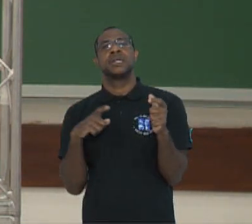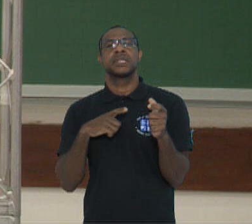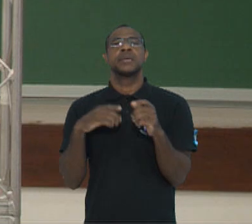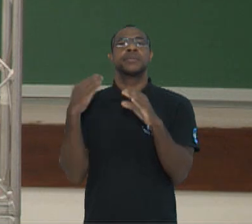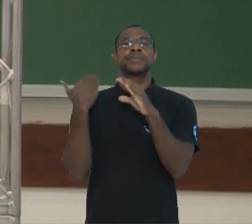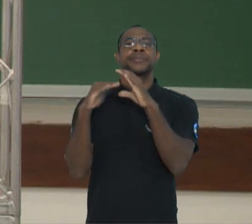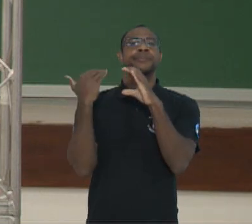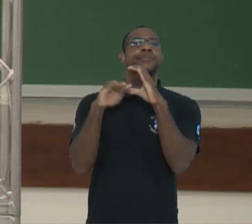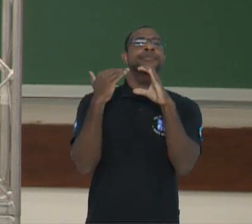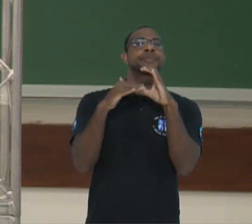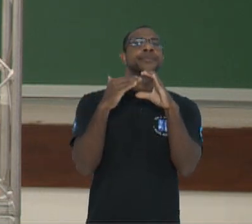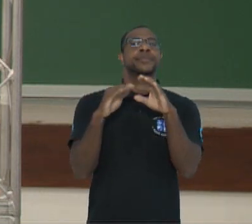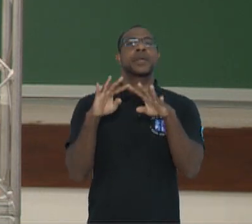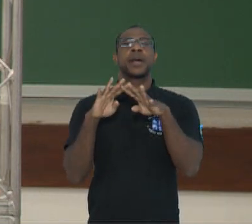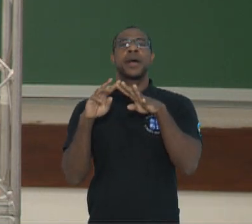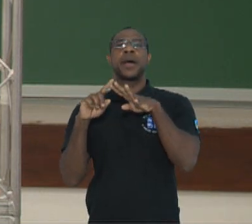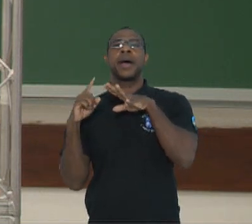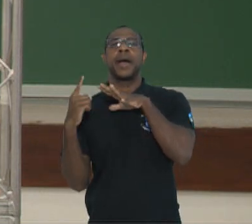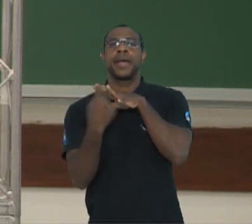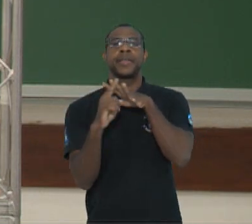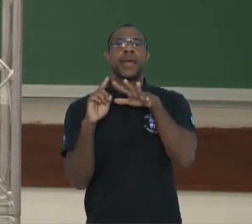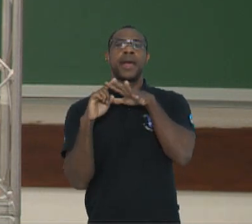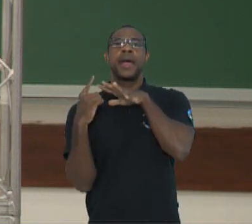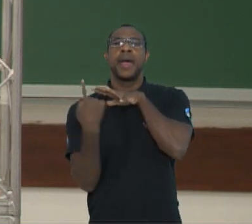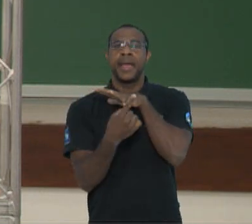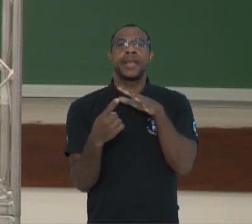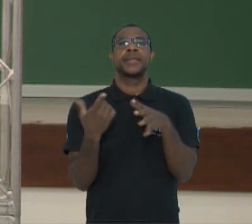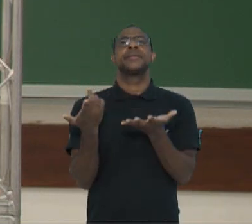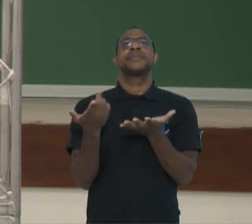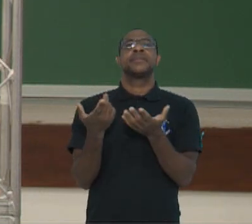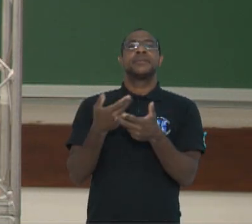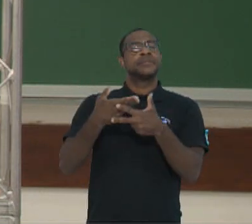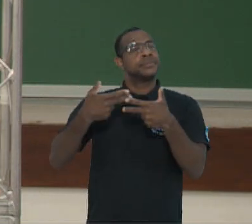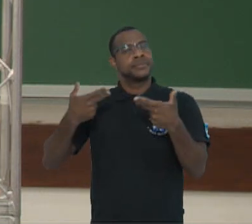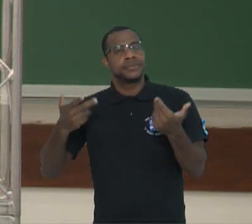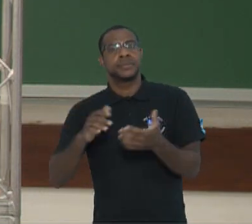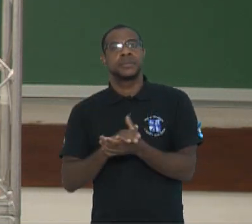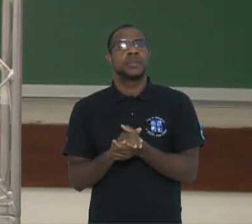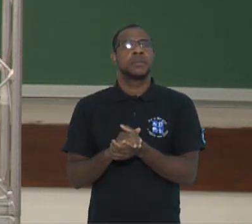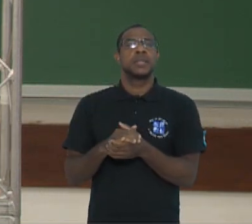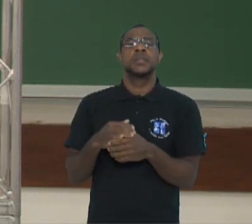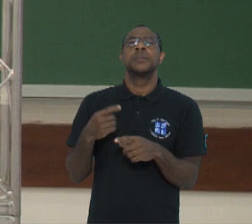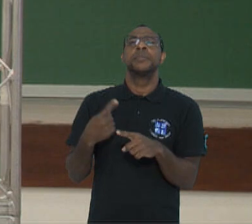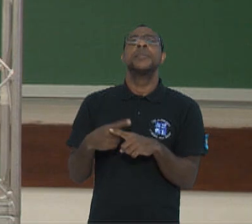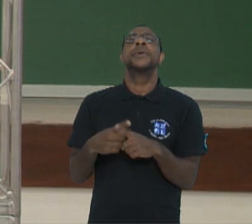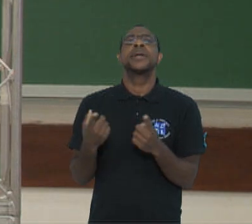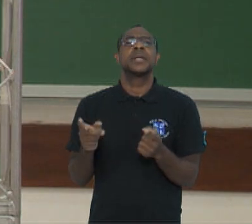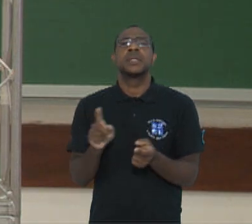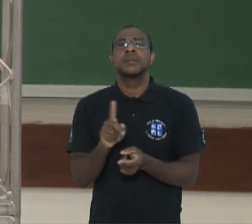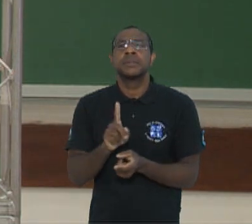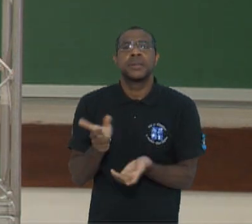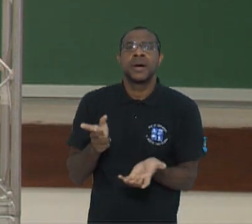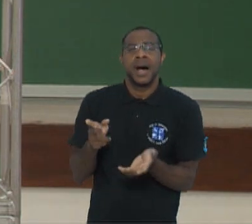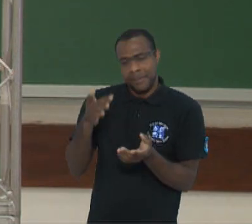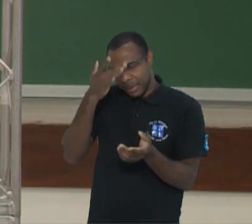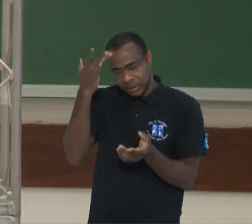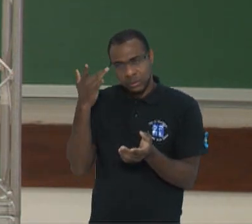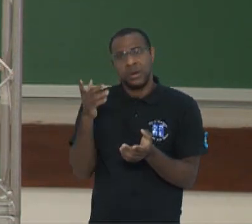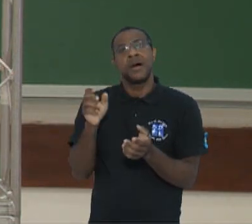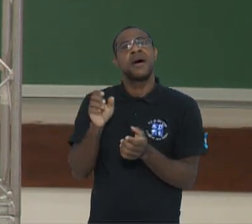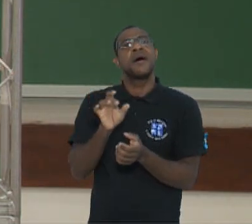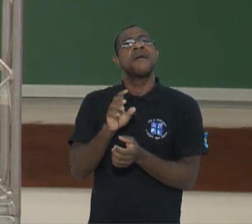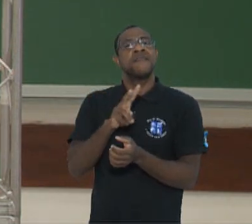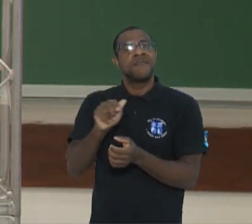sociais, pelo WhatsApp, Snapchat e qualquer outra rede social, mas por que não? A pessoa vai ficar feliz, vocês vão